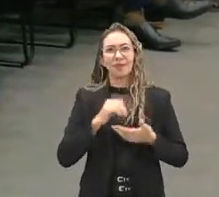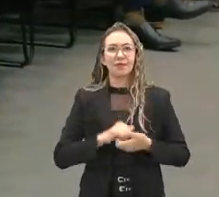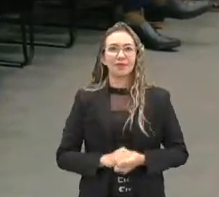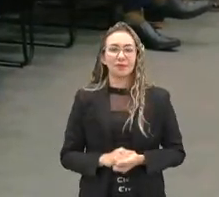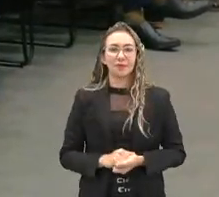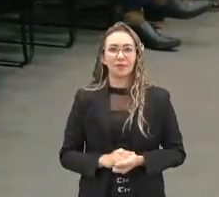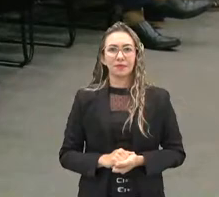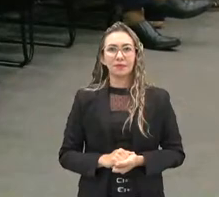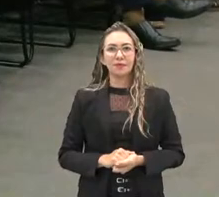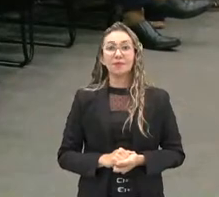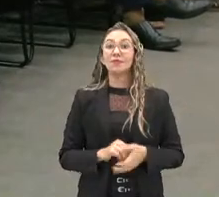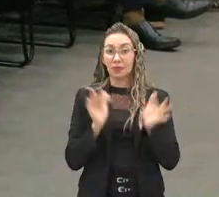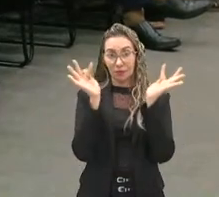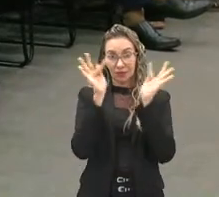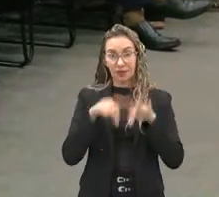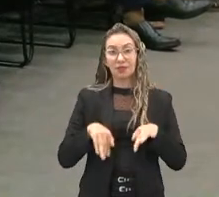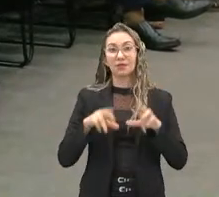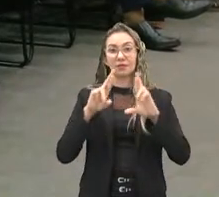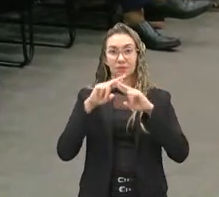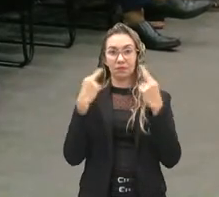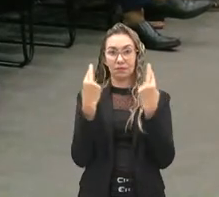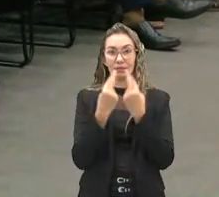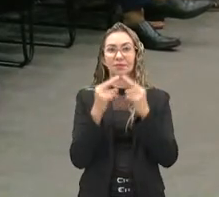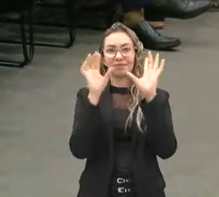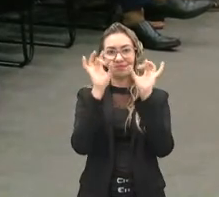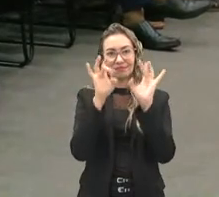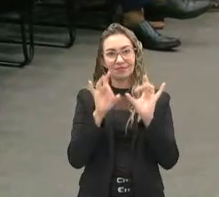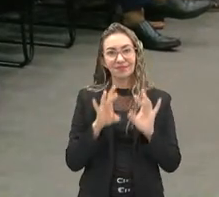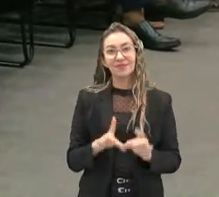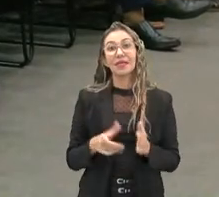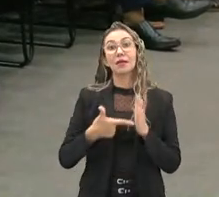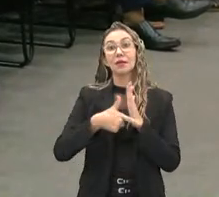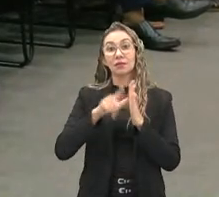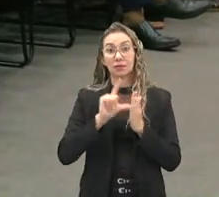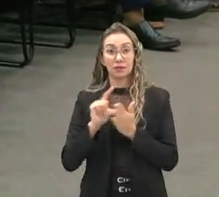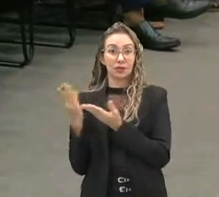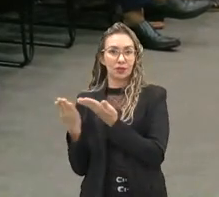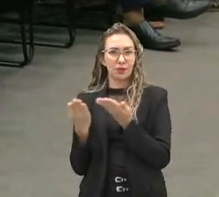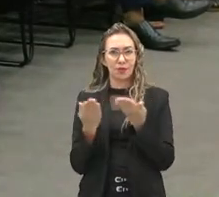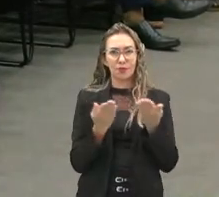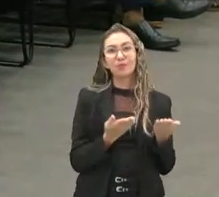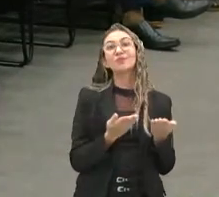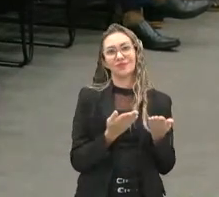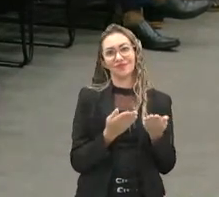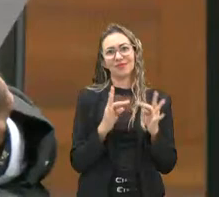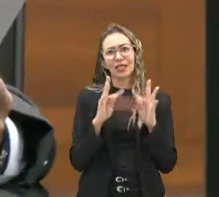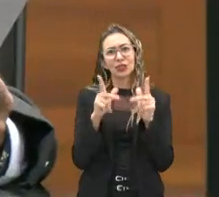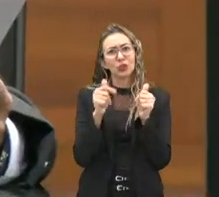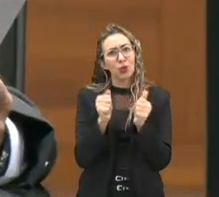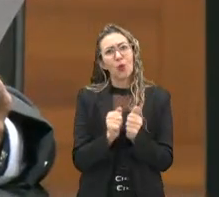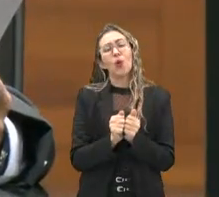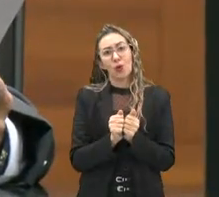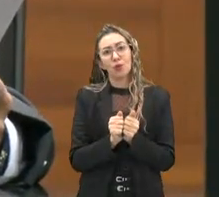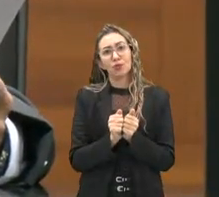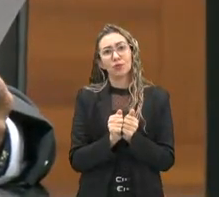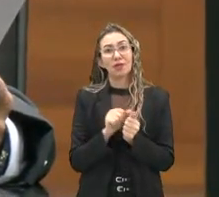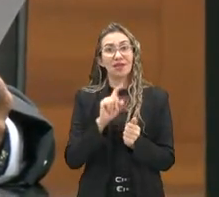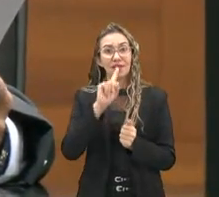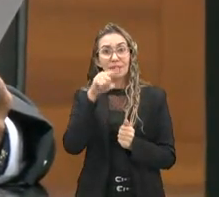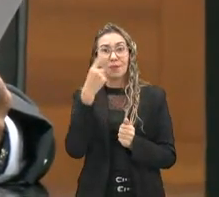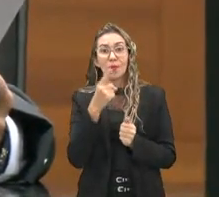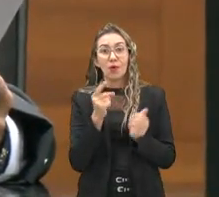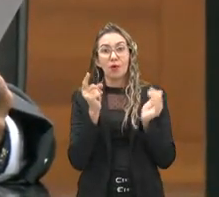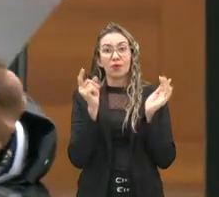Finalizando a nossa sessão, eu quero antes convidar a todos para, após o encerramento, um